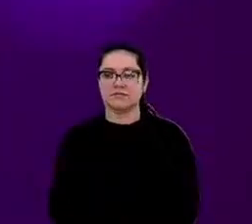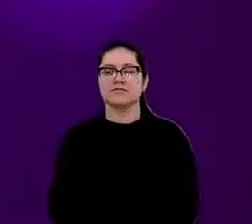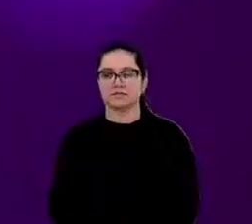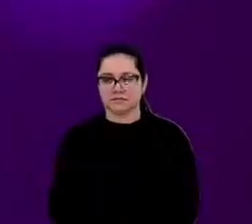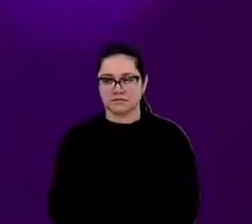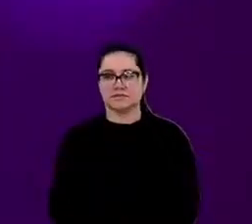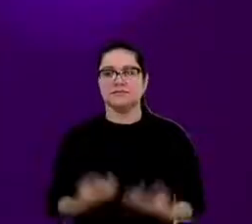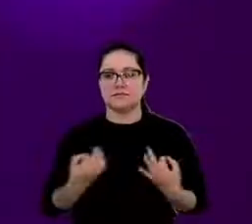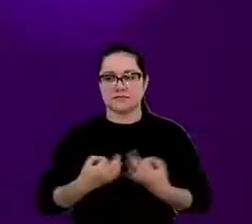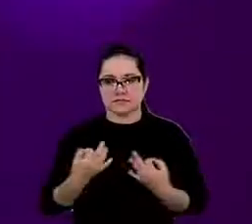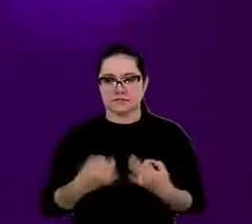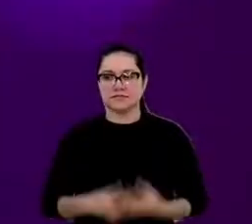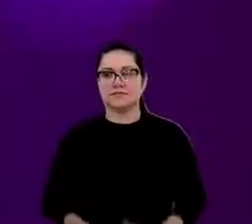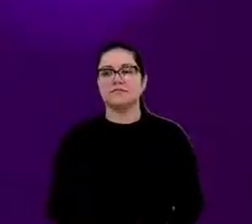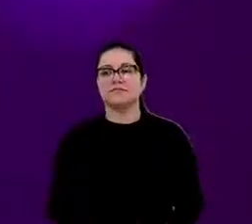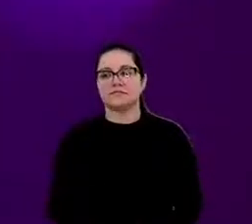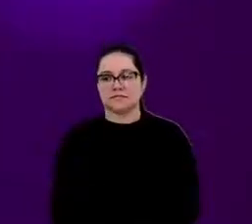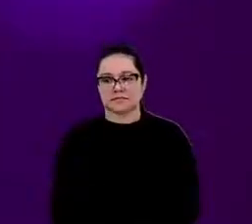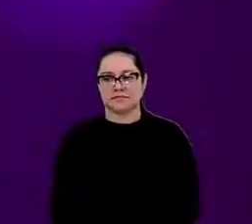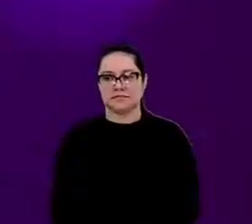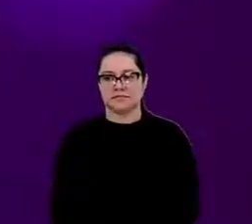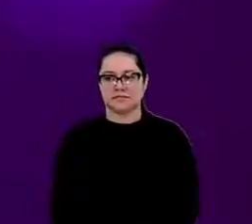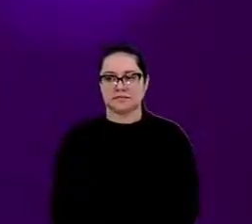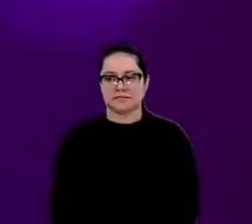Perfeito, perfeito. Apareceu Arnaldo, teu...